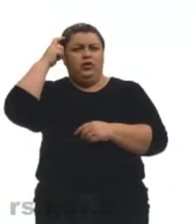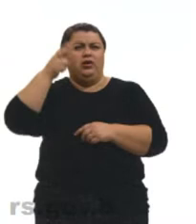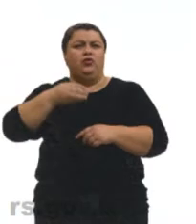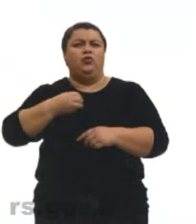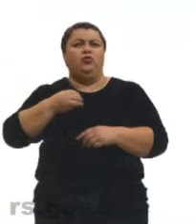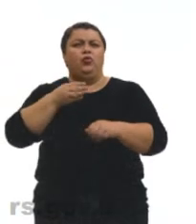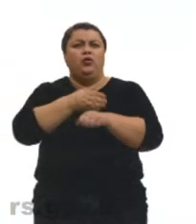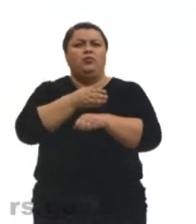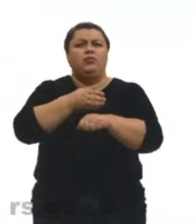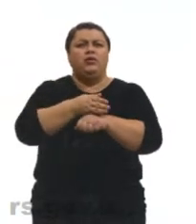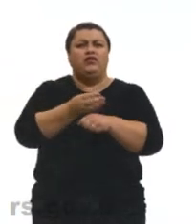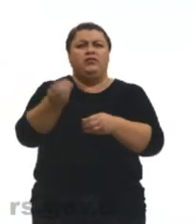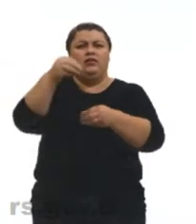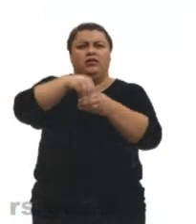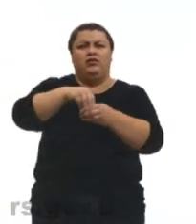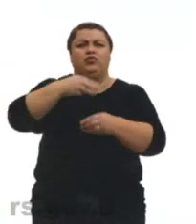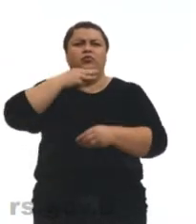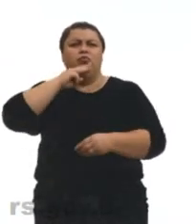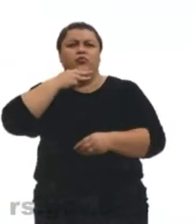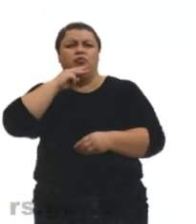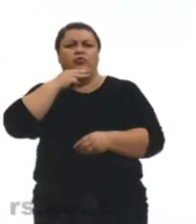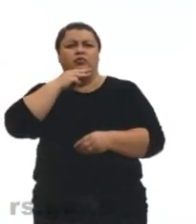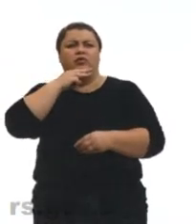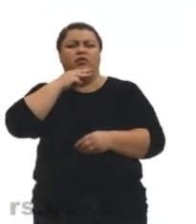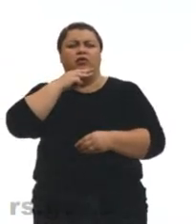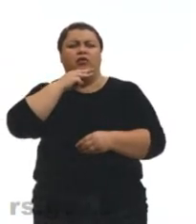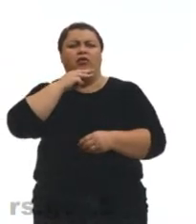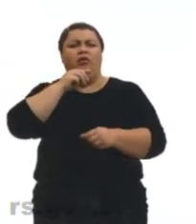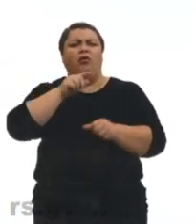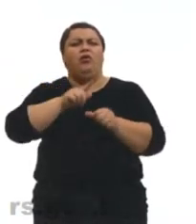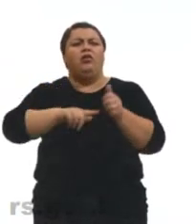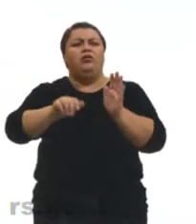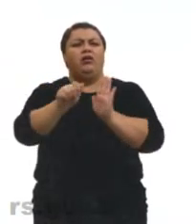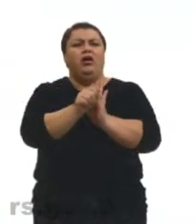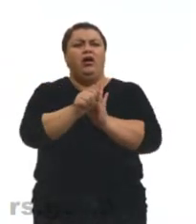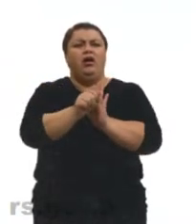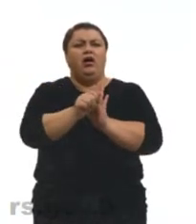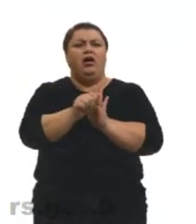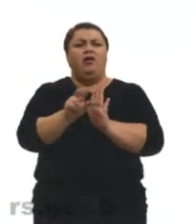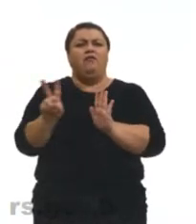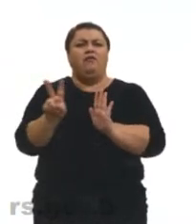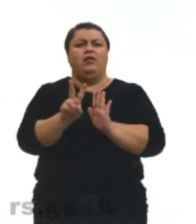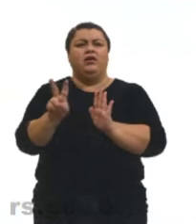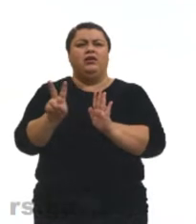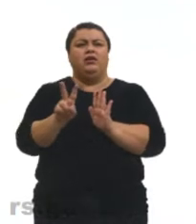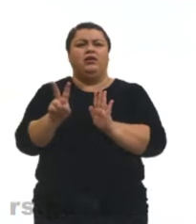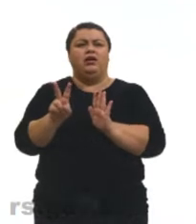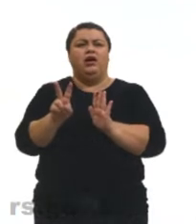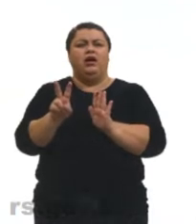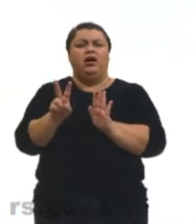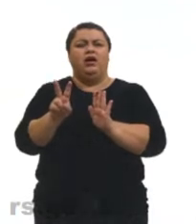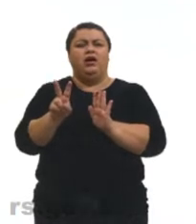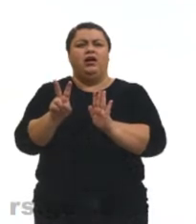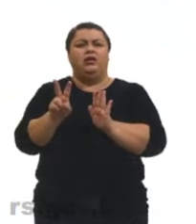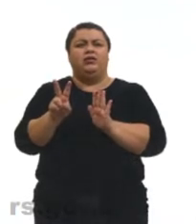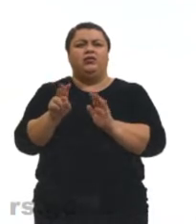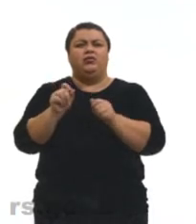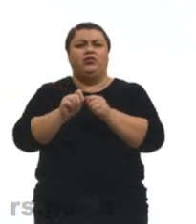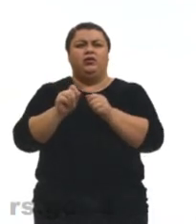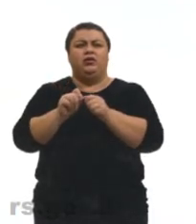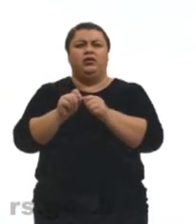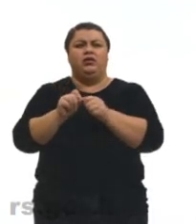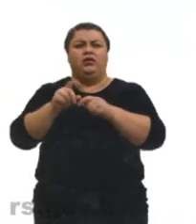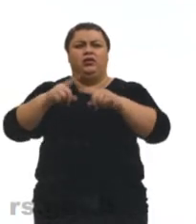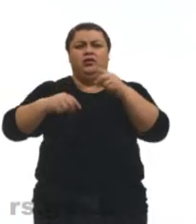presença em museus decorrente da Alternativa valorização do mercado das